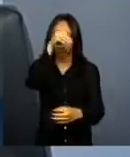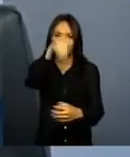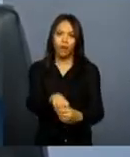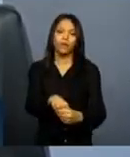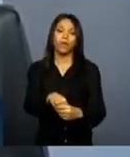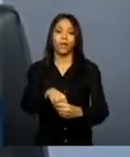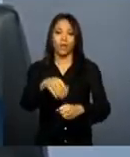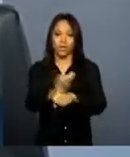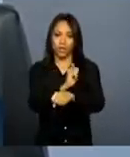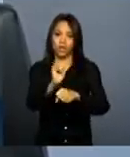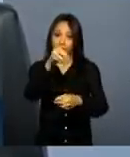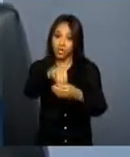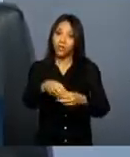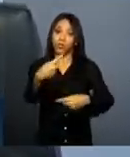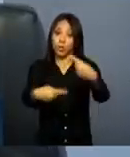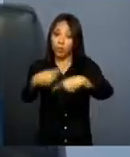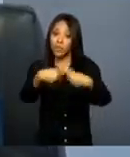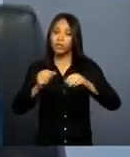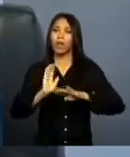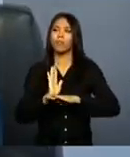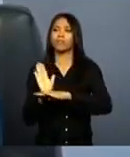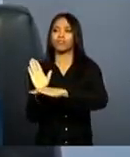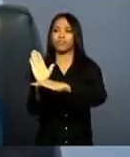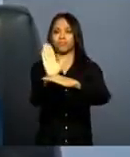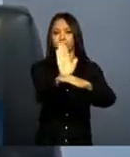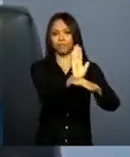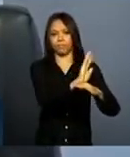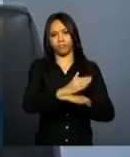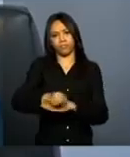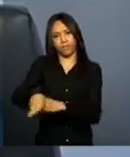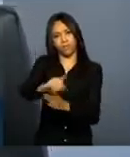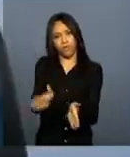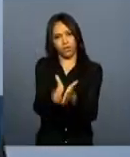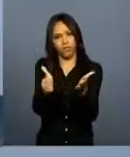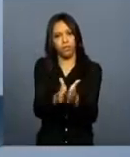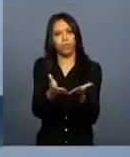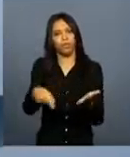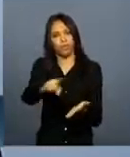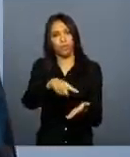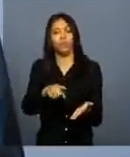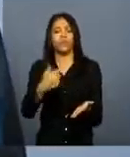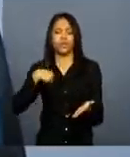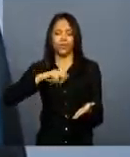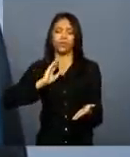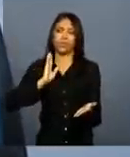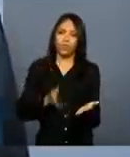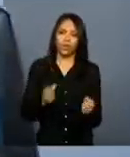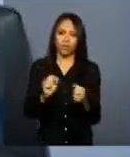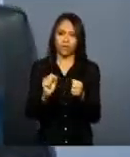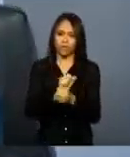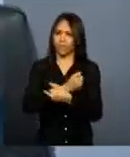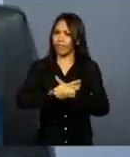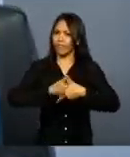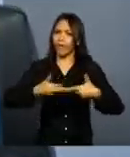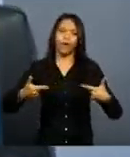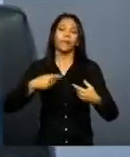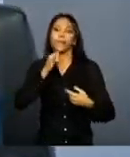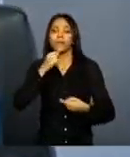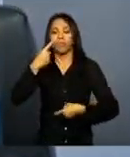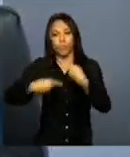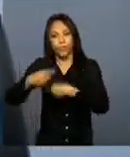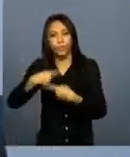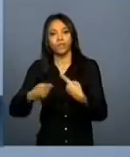públicas, muitas delas surgidas de experiências da sociedade civil, como são tantas que nós colhemos e transformamos em políticas